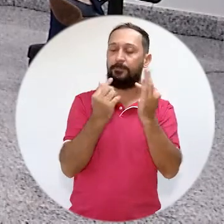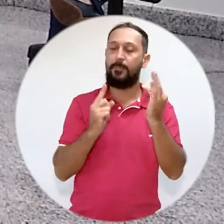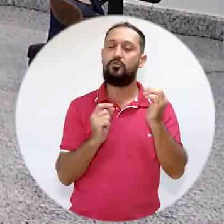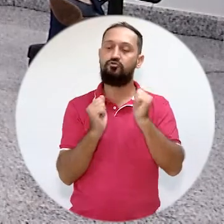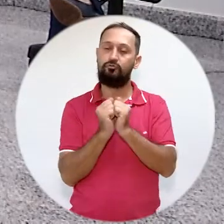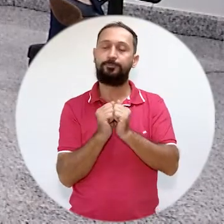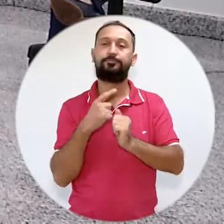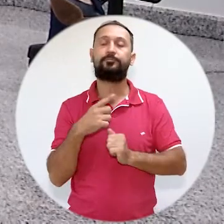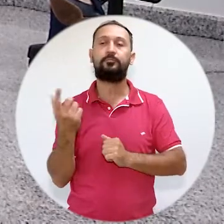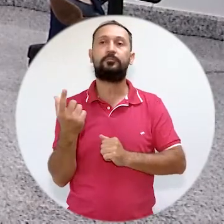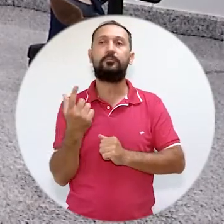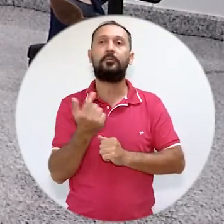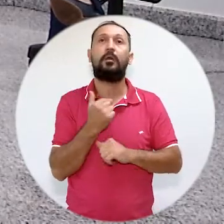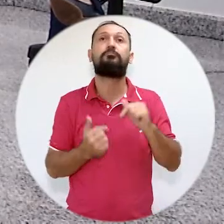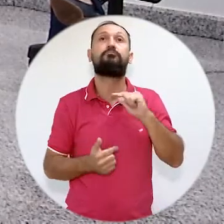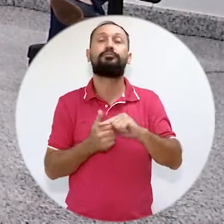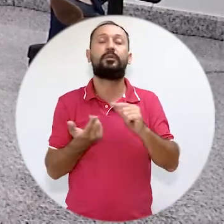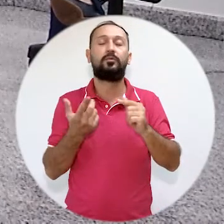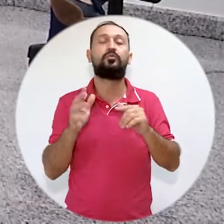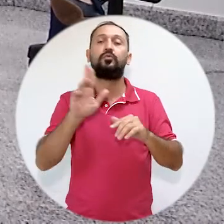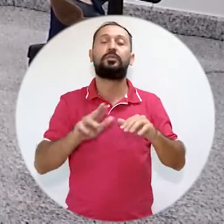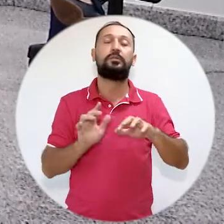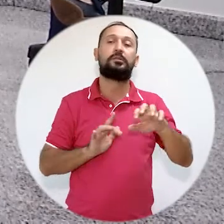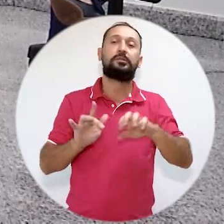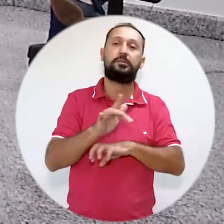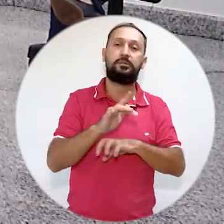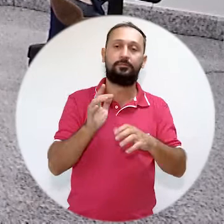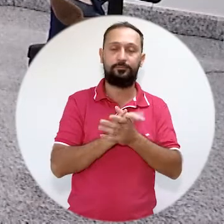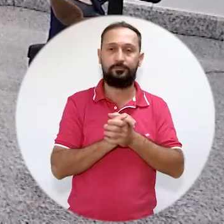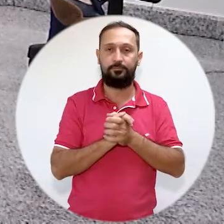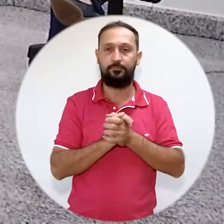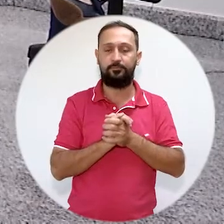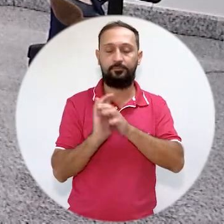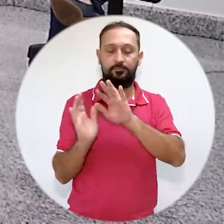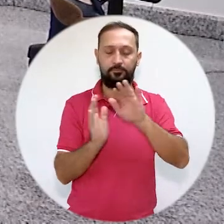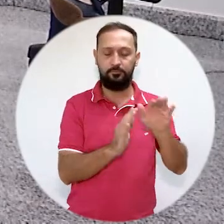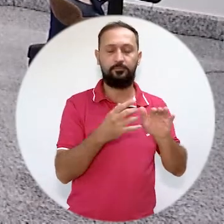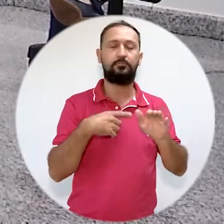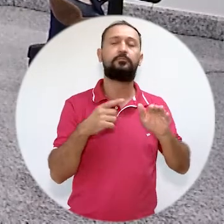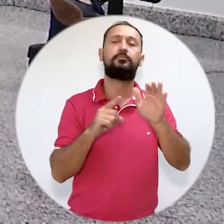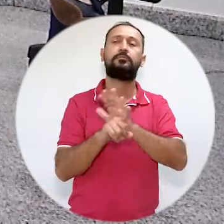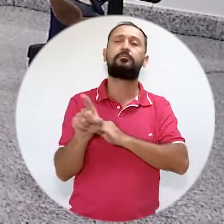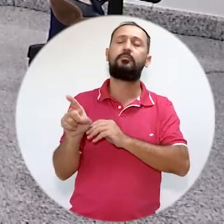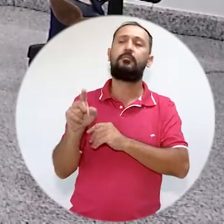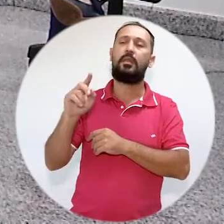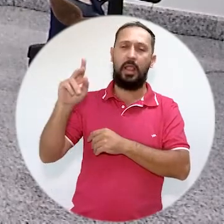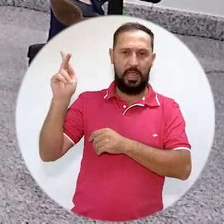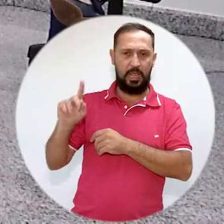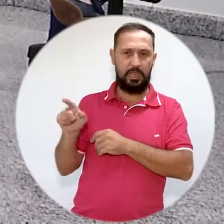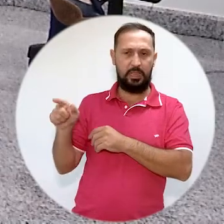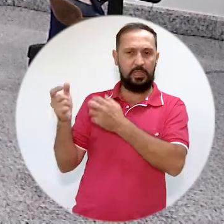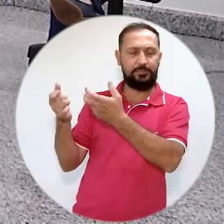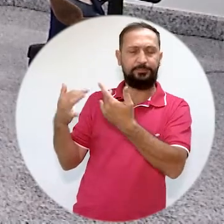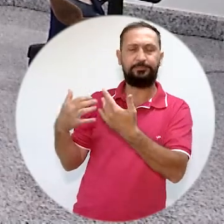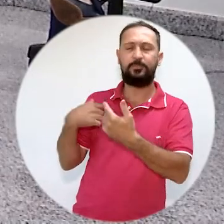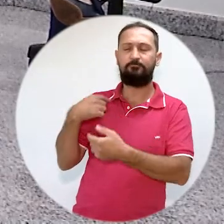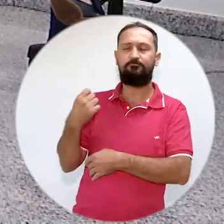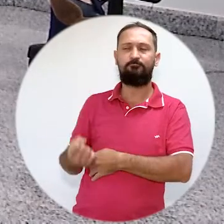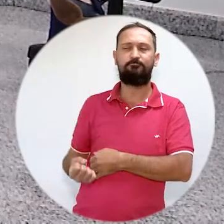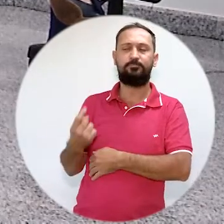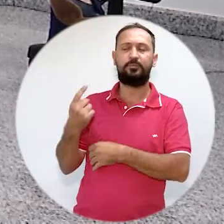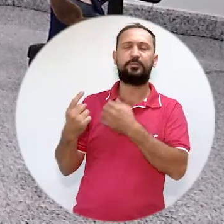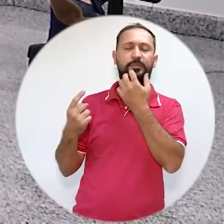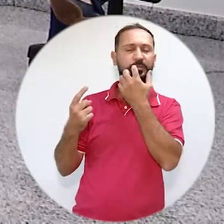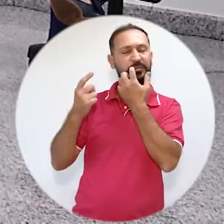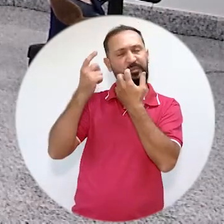seu universo, né? Jamais com rede social. Agora também tem uma questão, que a gente estava falando, me ocorreu.